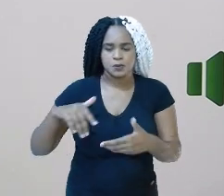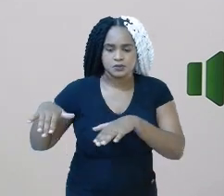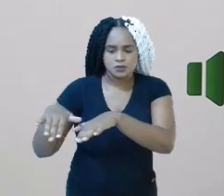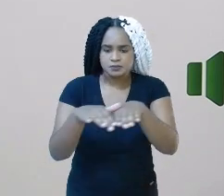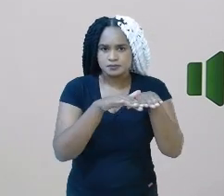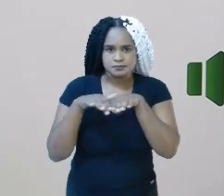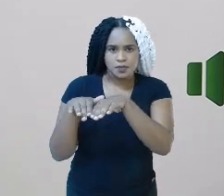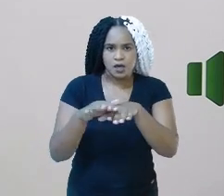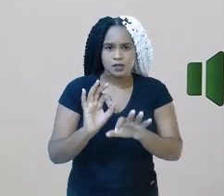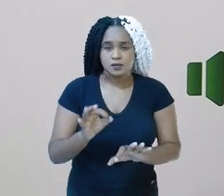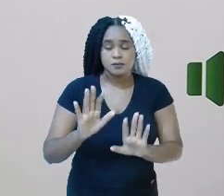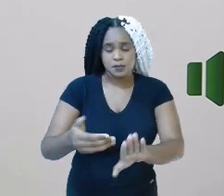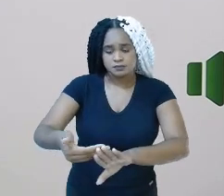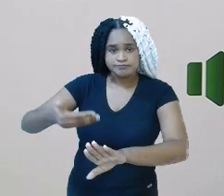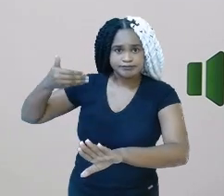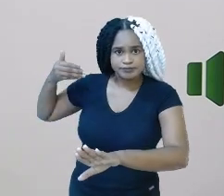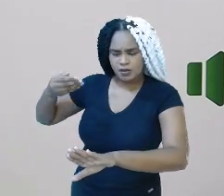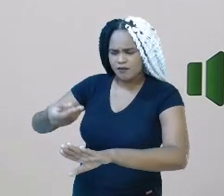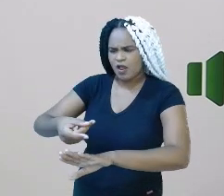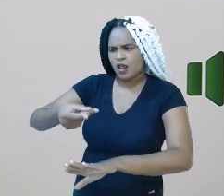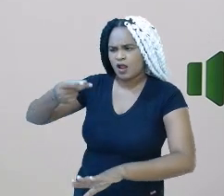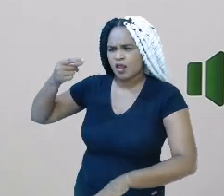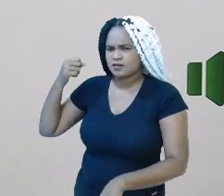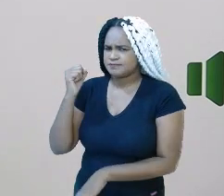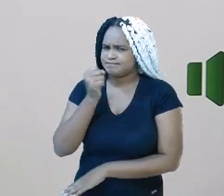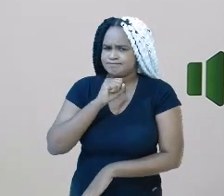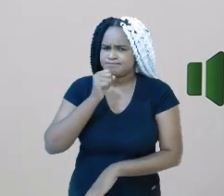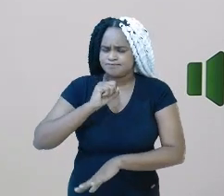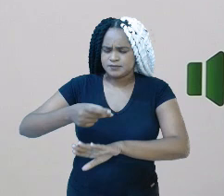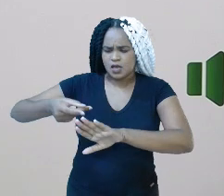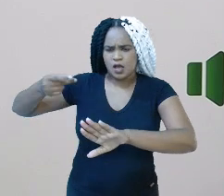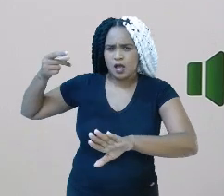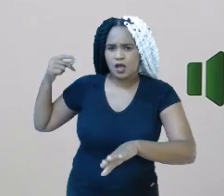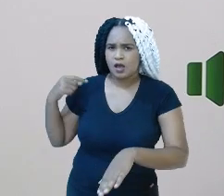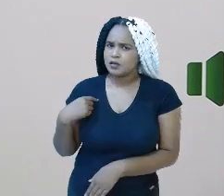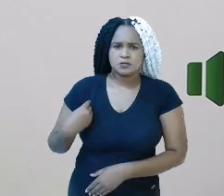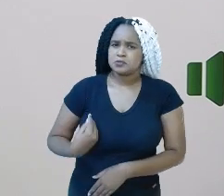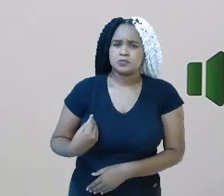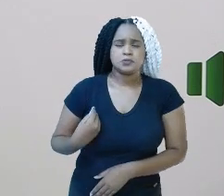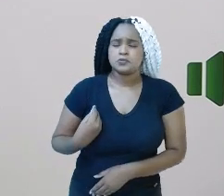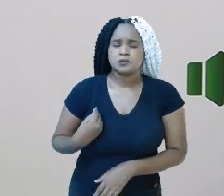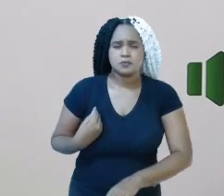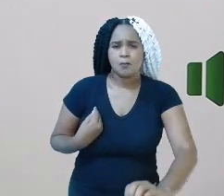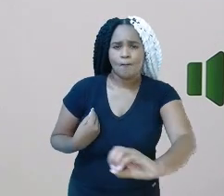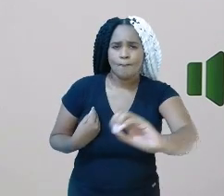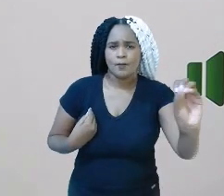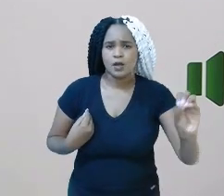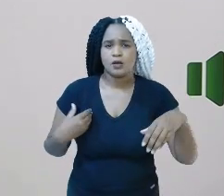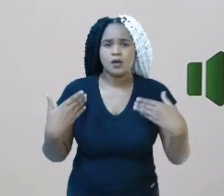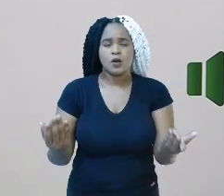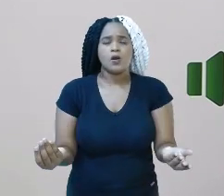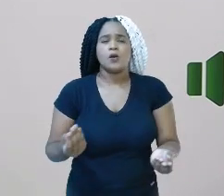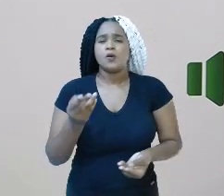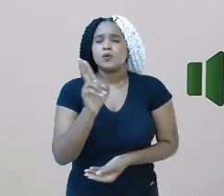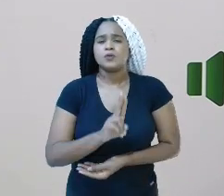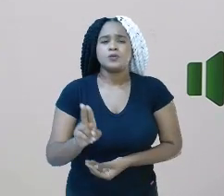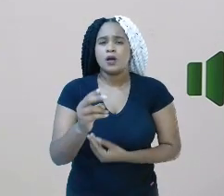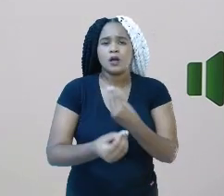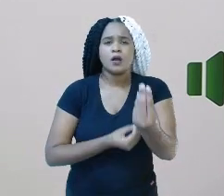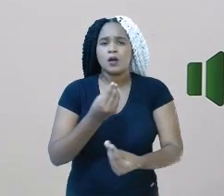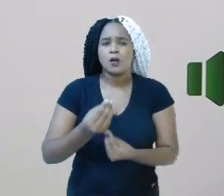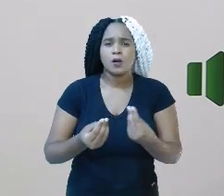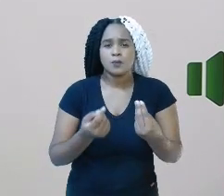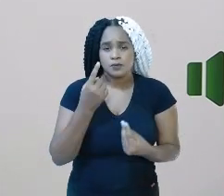medidas. Mas há muitos anos atrás, isso não existia. E o que era utilizado para fazer as